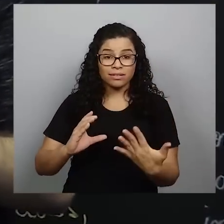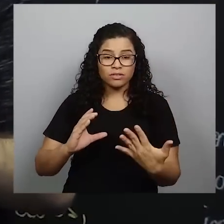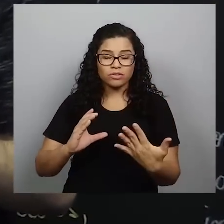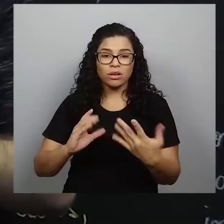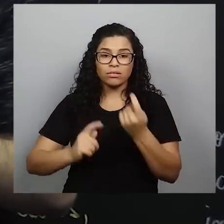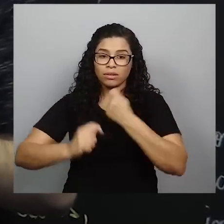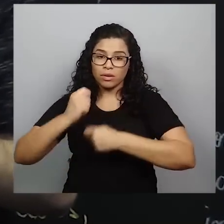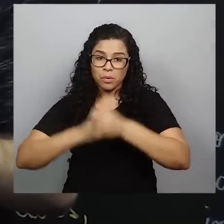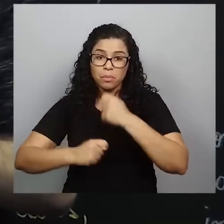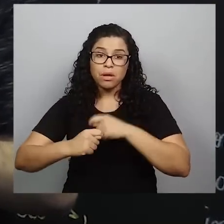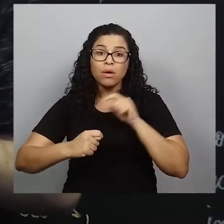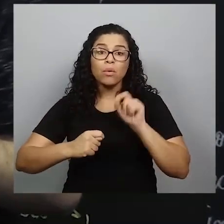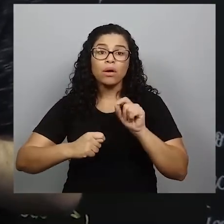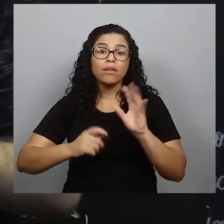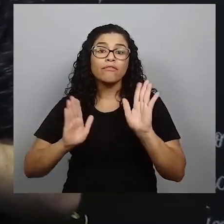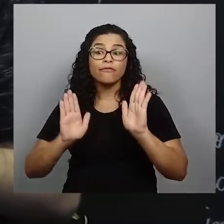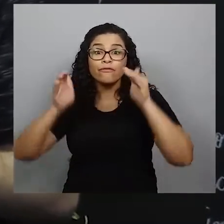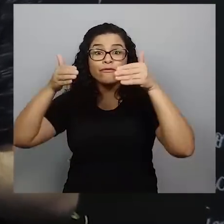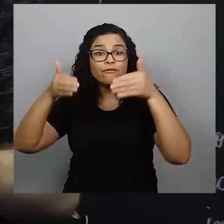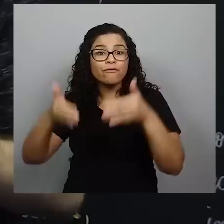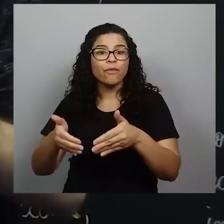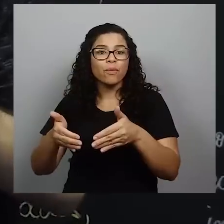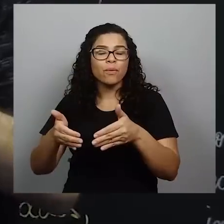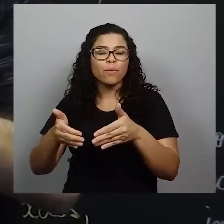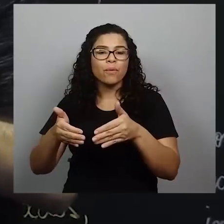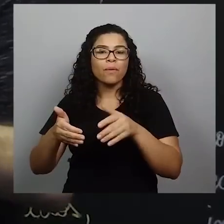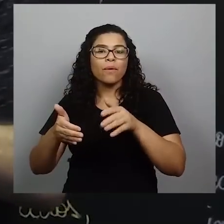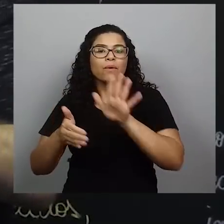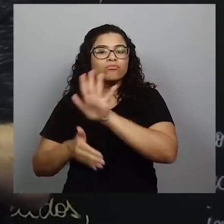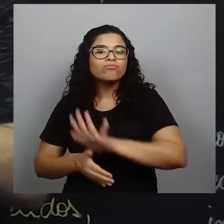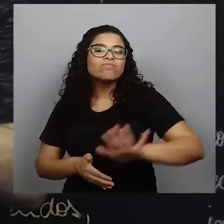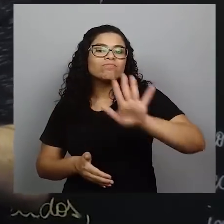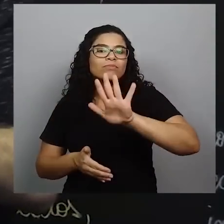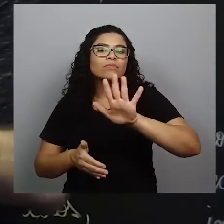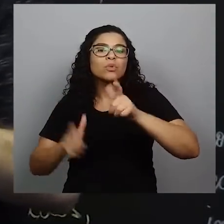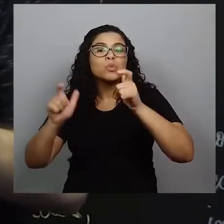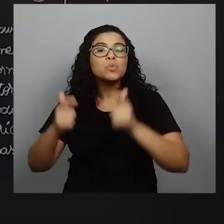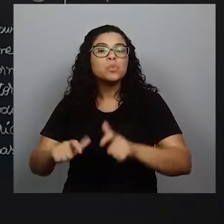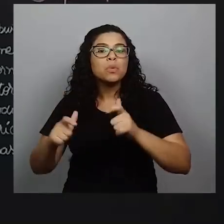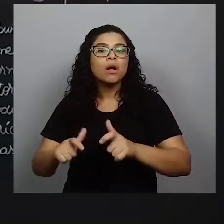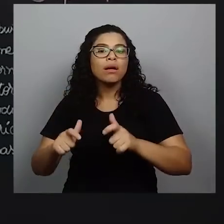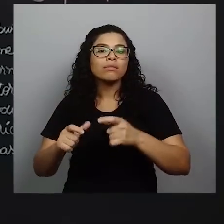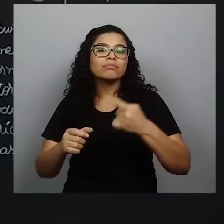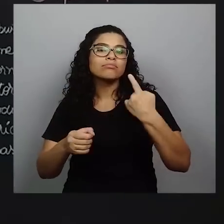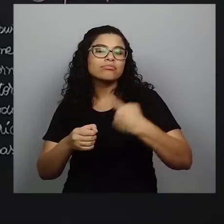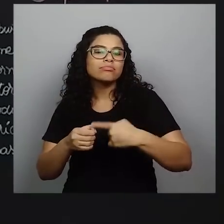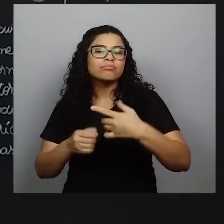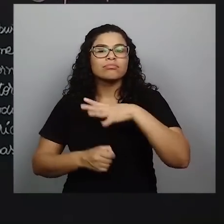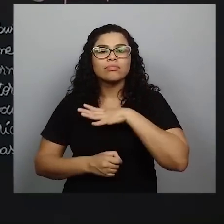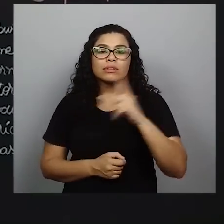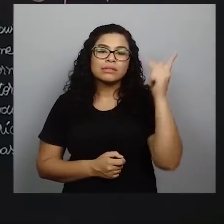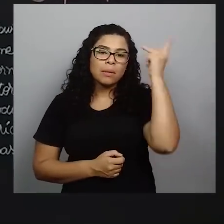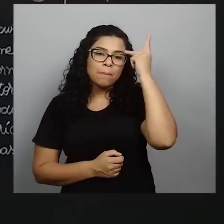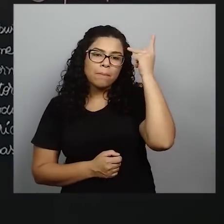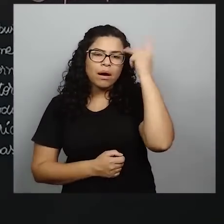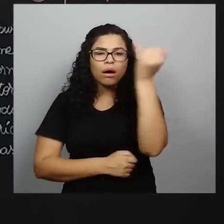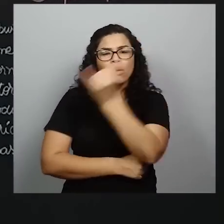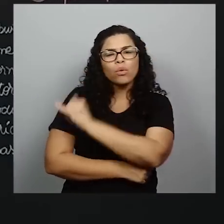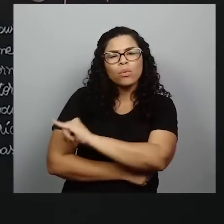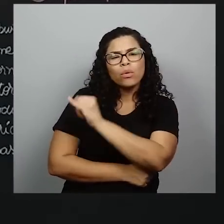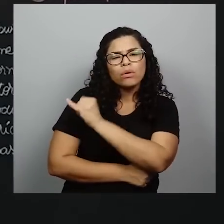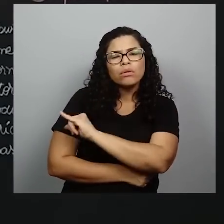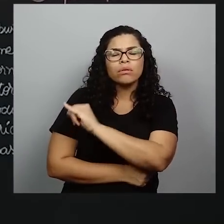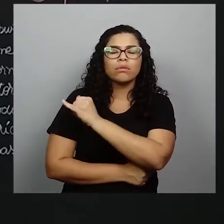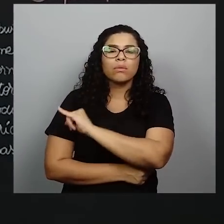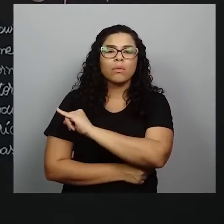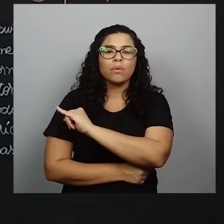assim, da economia, ela vai estar focada na região dos grandes centros. A grande São Paulo, a grande Rio de